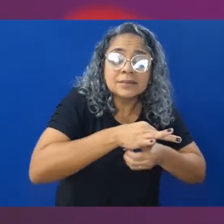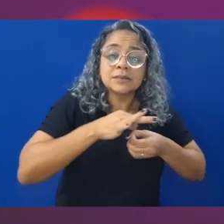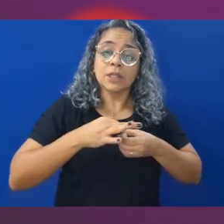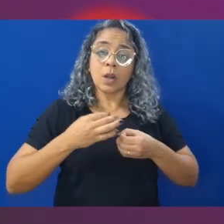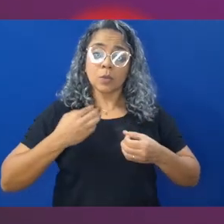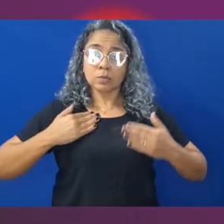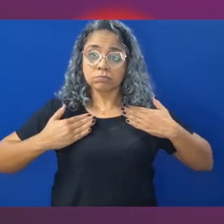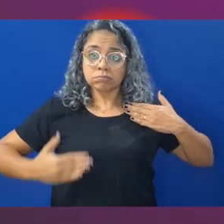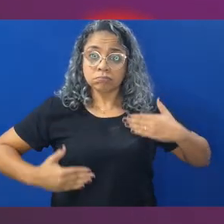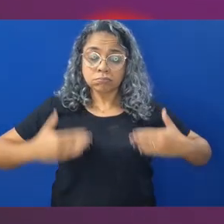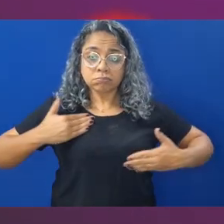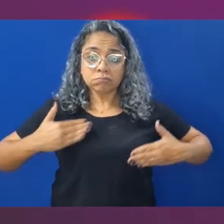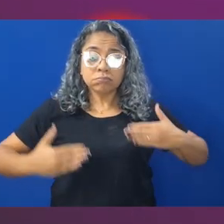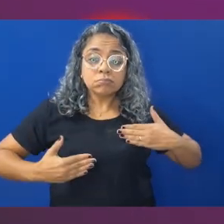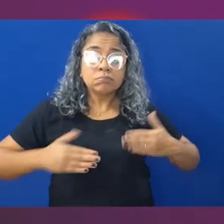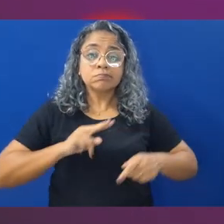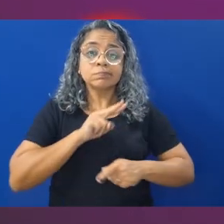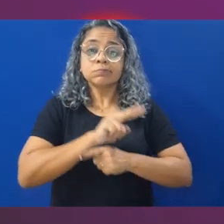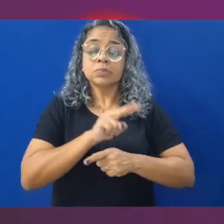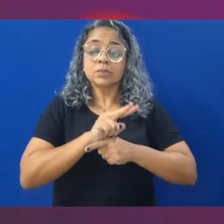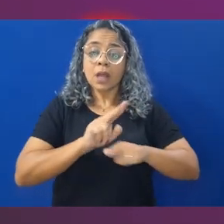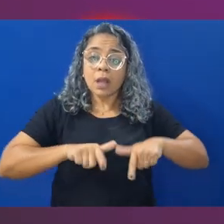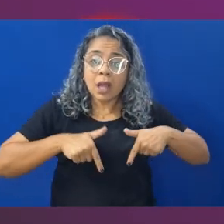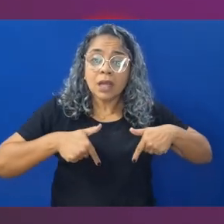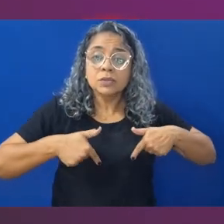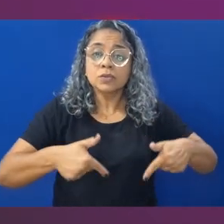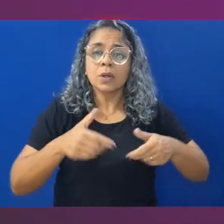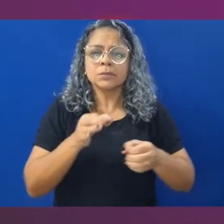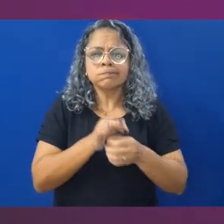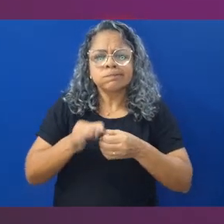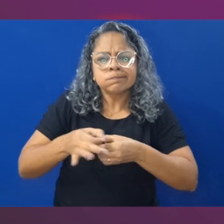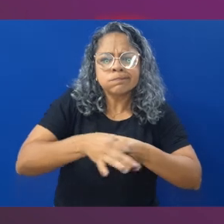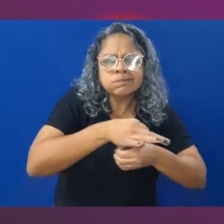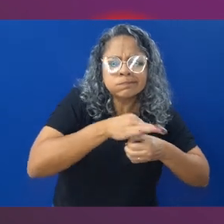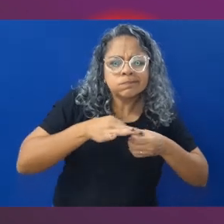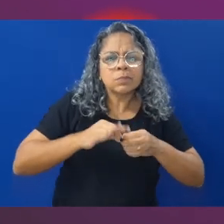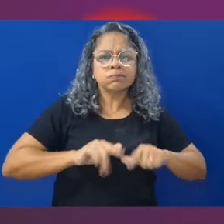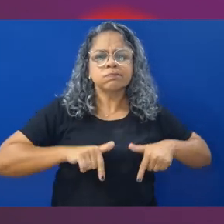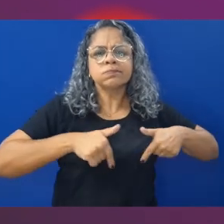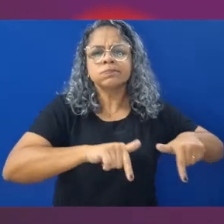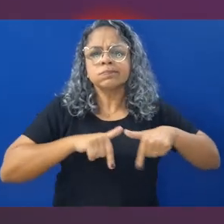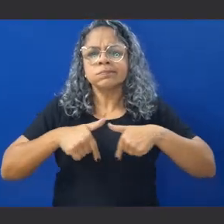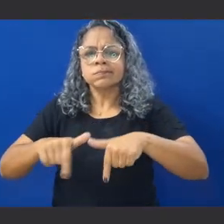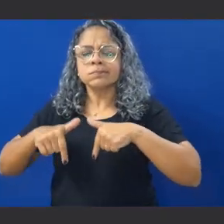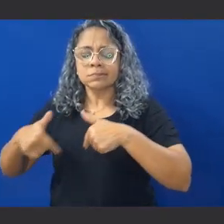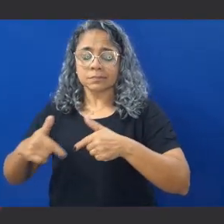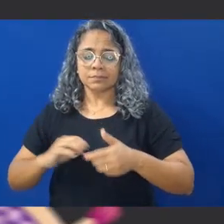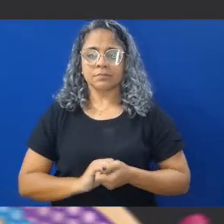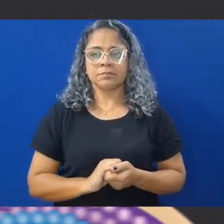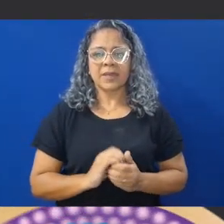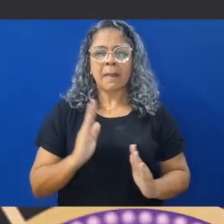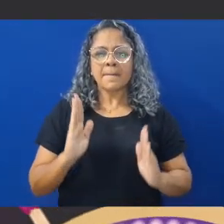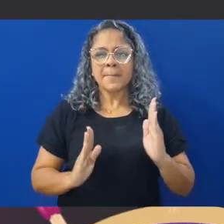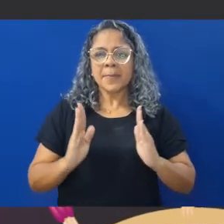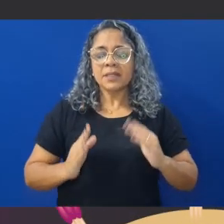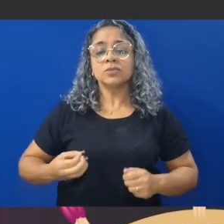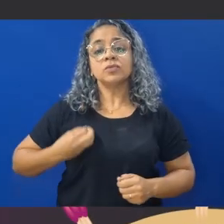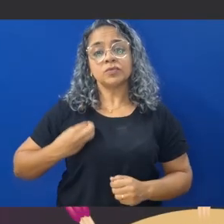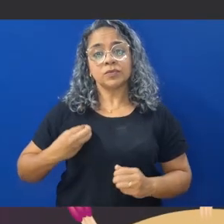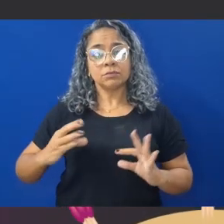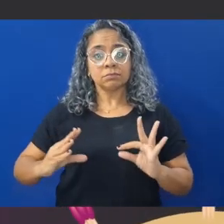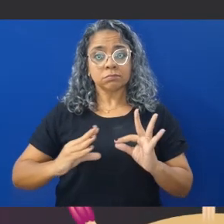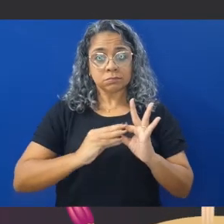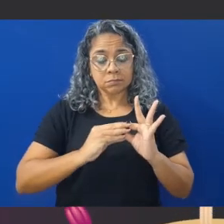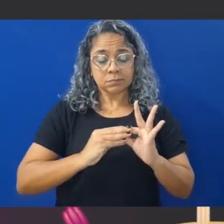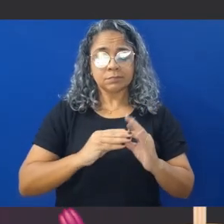nosso organismo, responsável por ativar diversas outras células desse sistema. Ciclo de vida do vírus